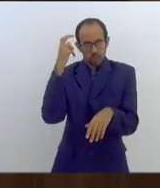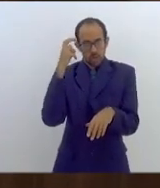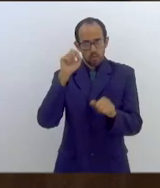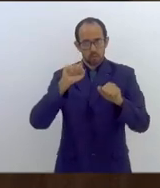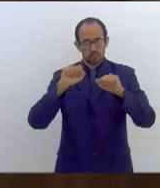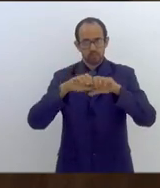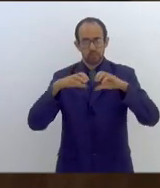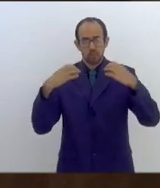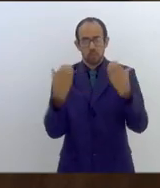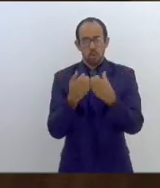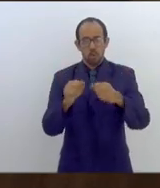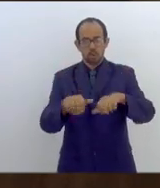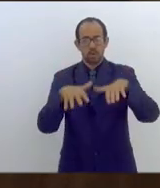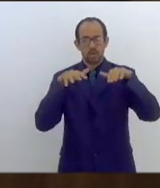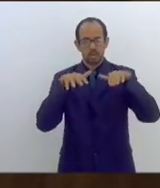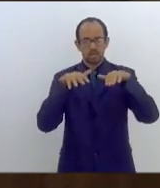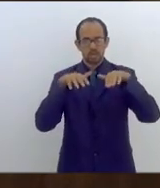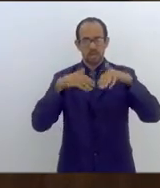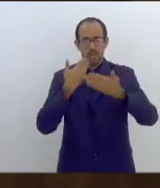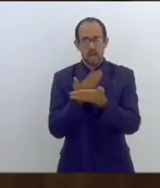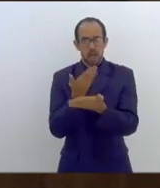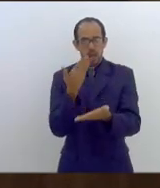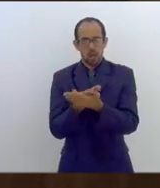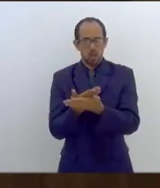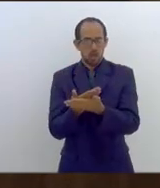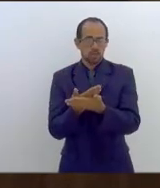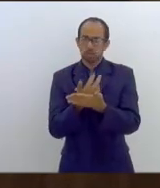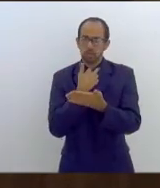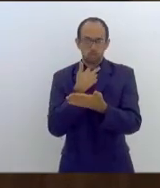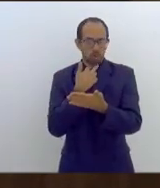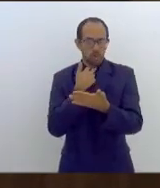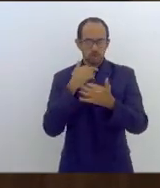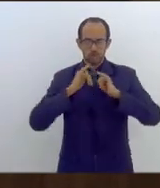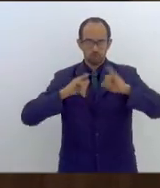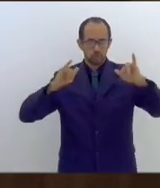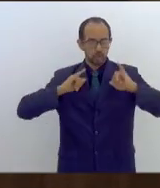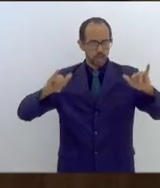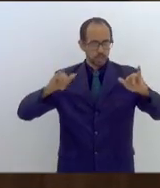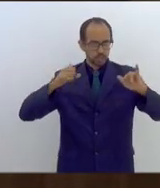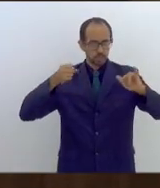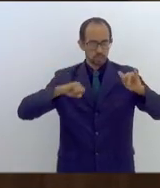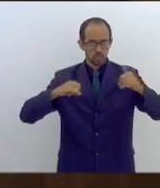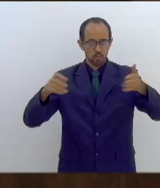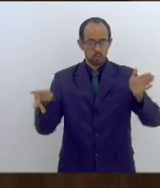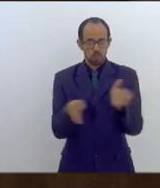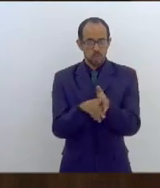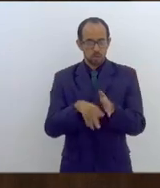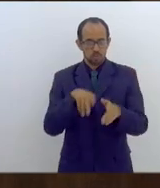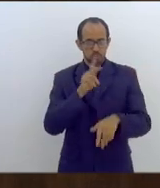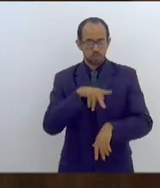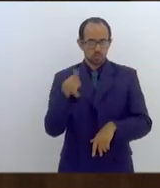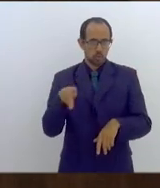conferências, palestras, aulas, sejam divulgadas sem prévia anuência do autor. Portanto,